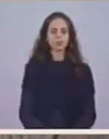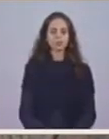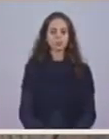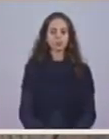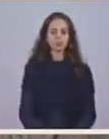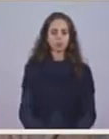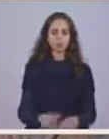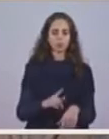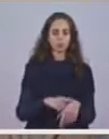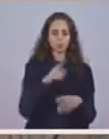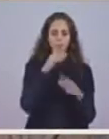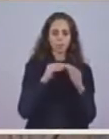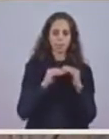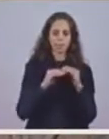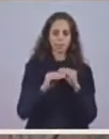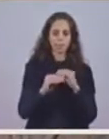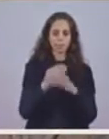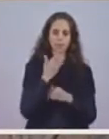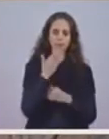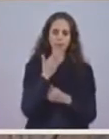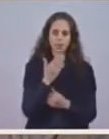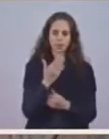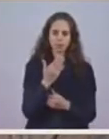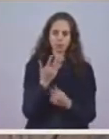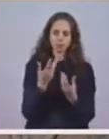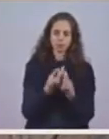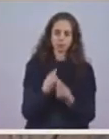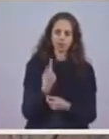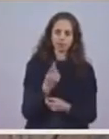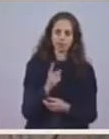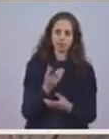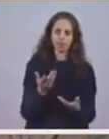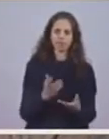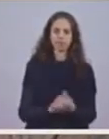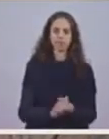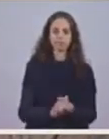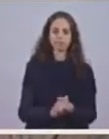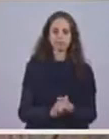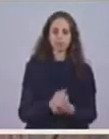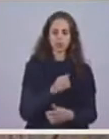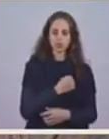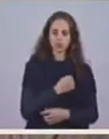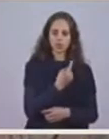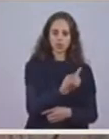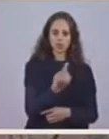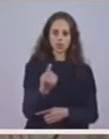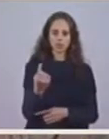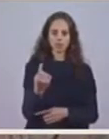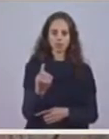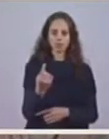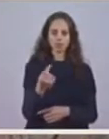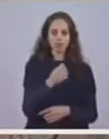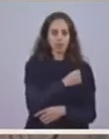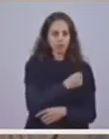No momento de silêncio, peçamos-lhe que passe por nós, pelo nosso coração, pelas